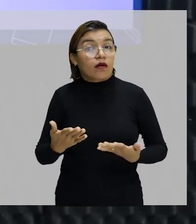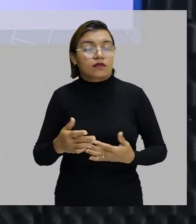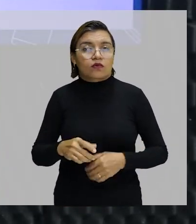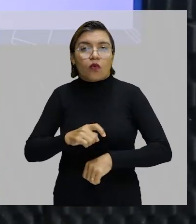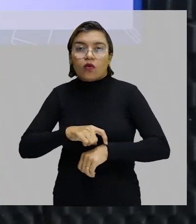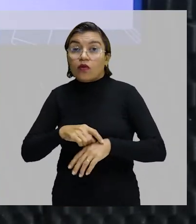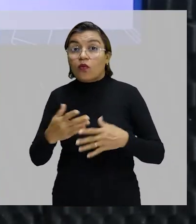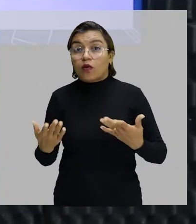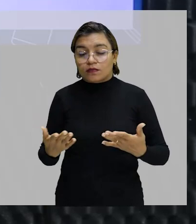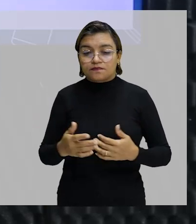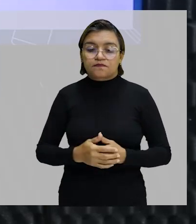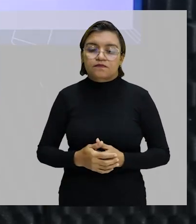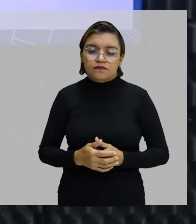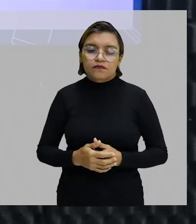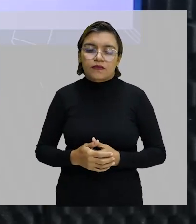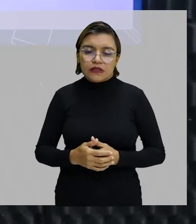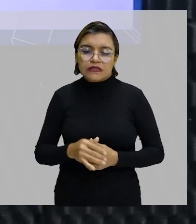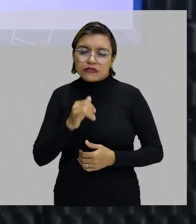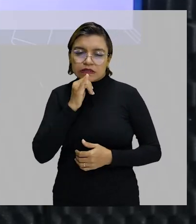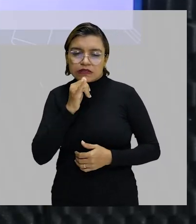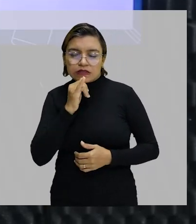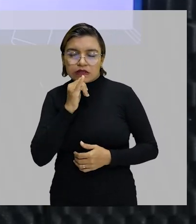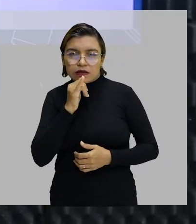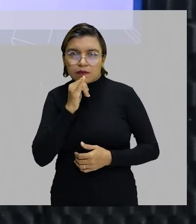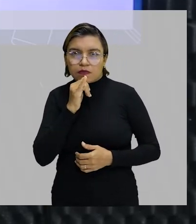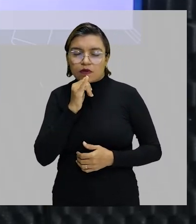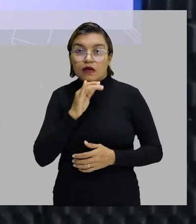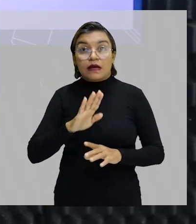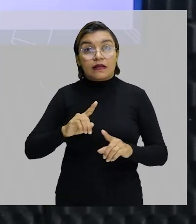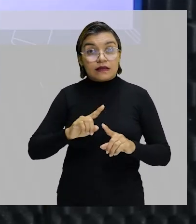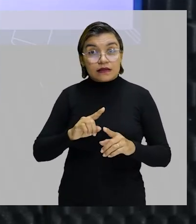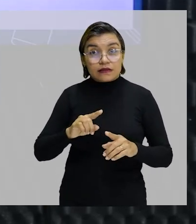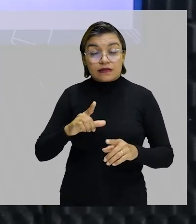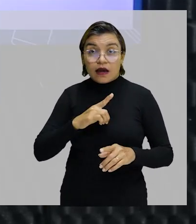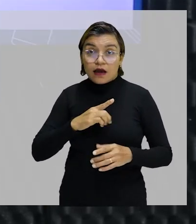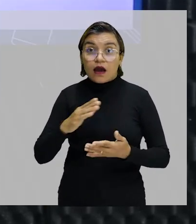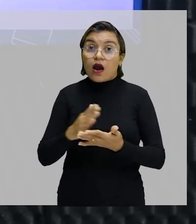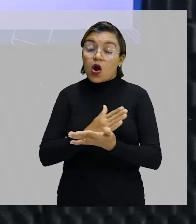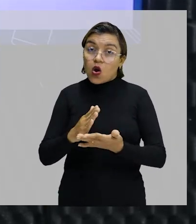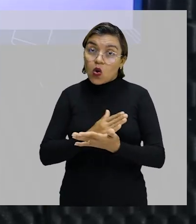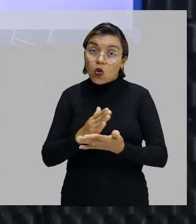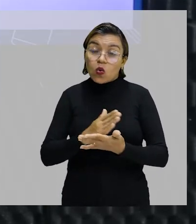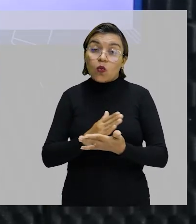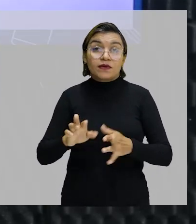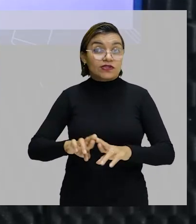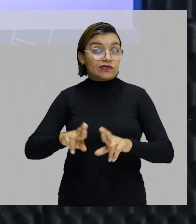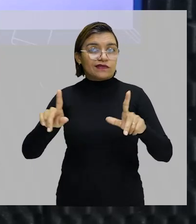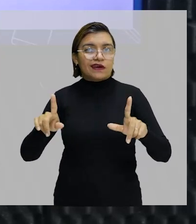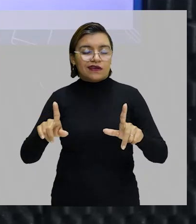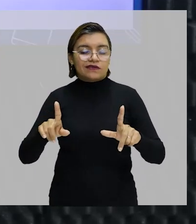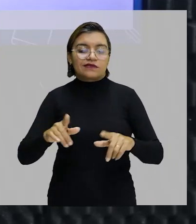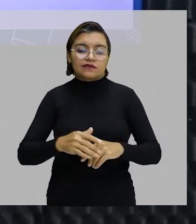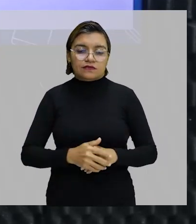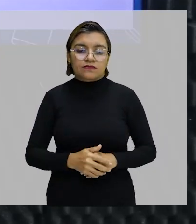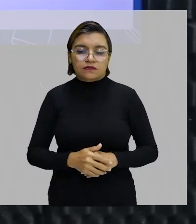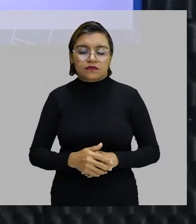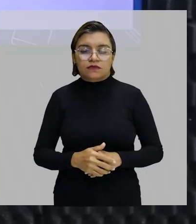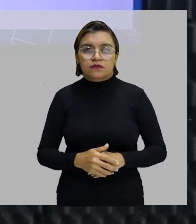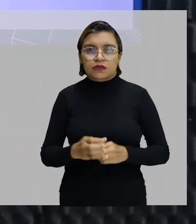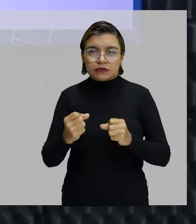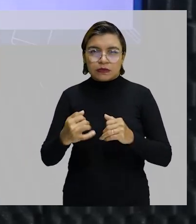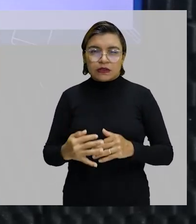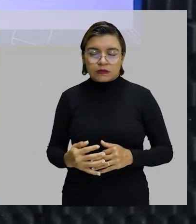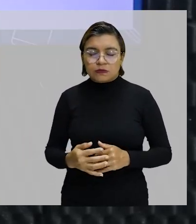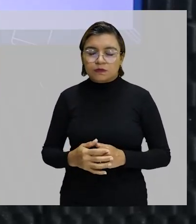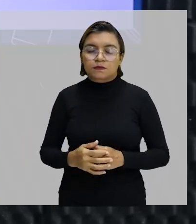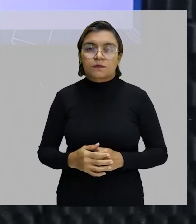How é a exceção, que começa com H e a formação dele é H-O-W. How significa como em